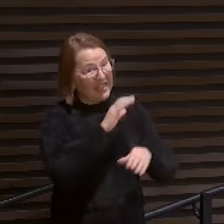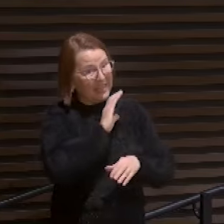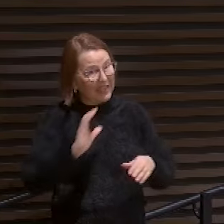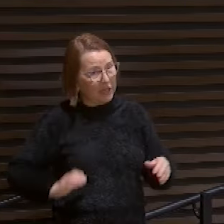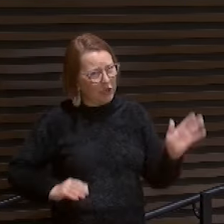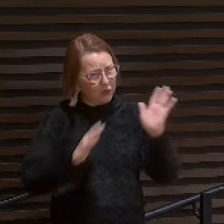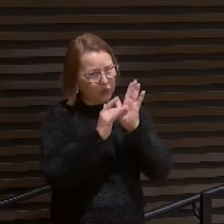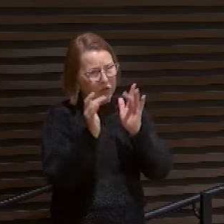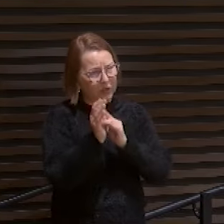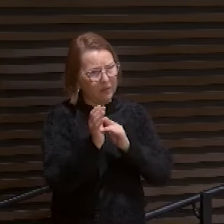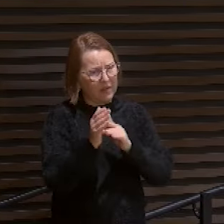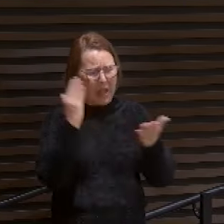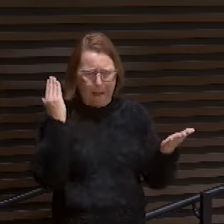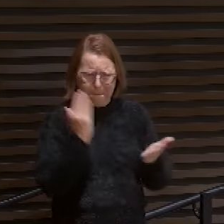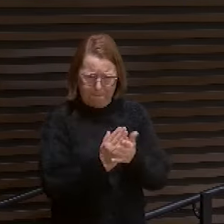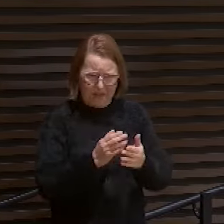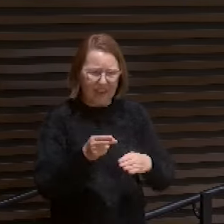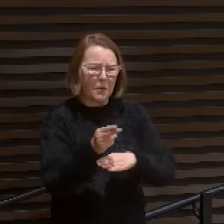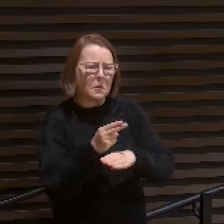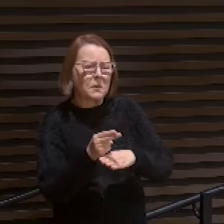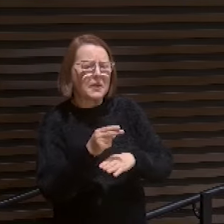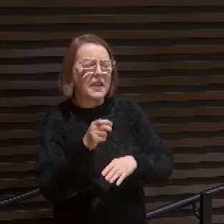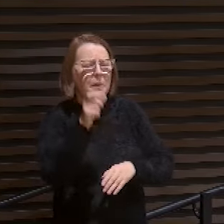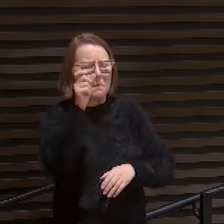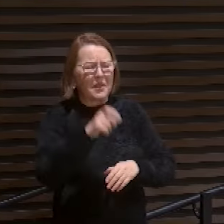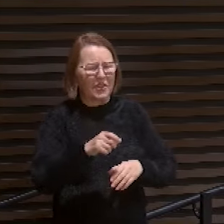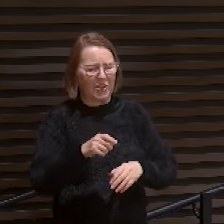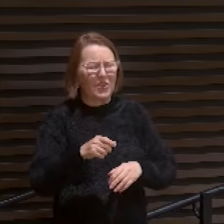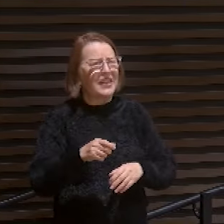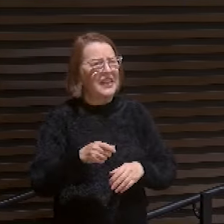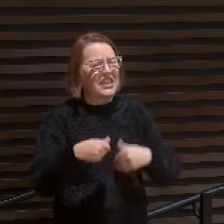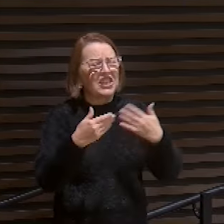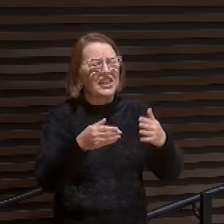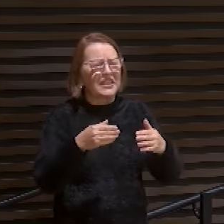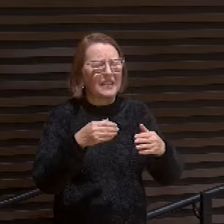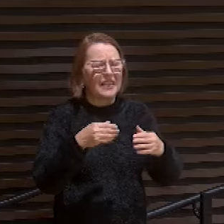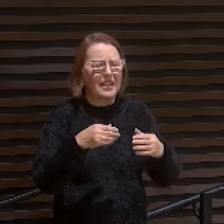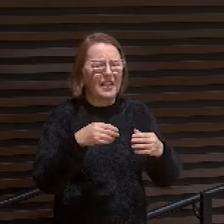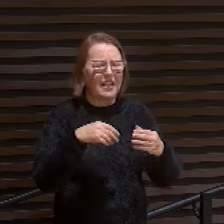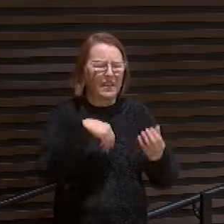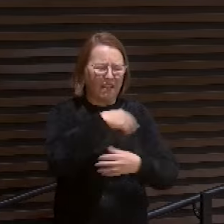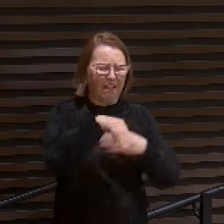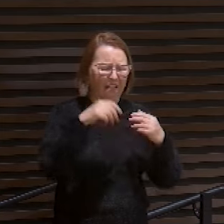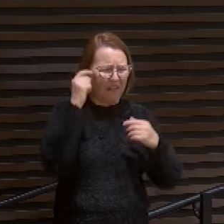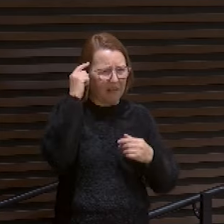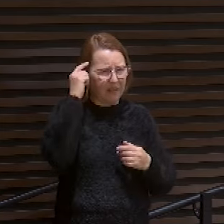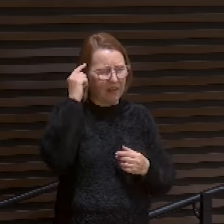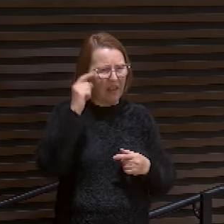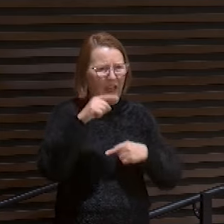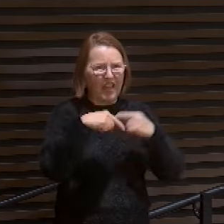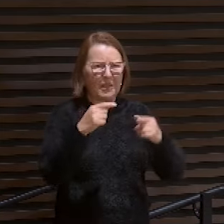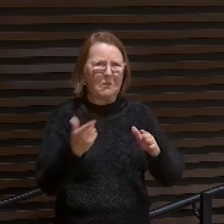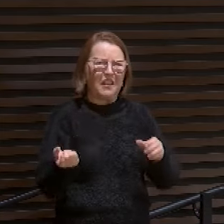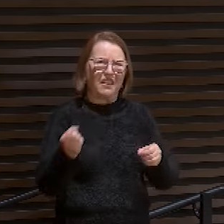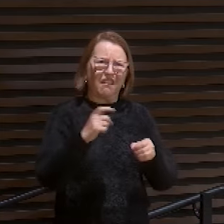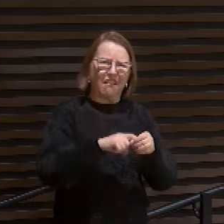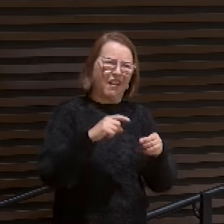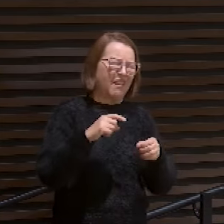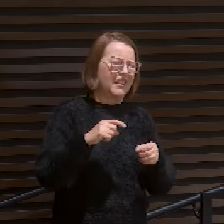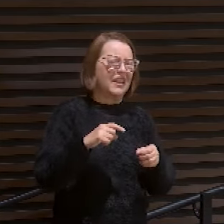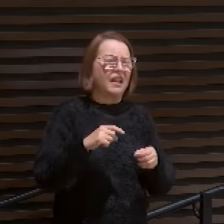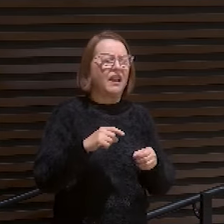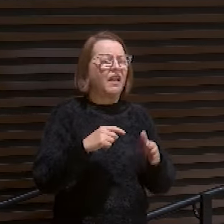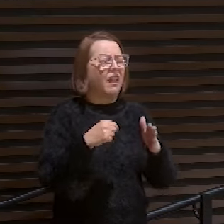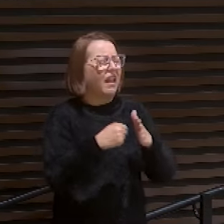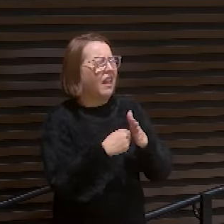correr atrás de gente que só traz confusão para a sua mente e depois vem para cá correndo. Pastor, o que eu faço? O que eu faço?